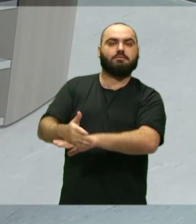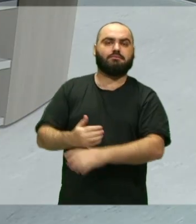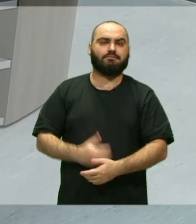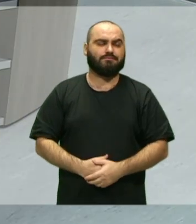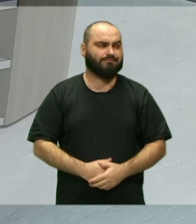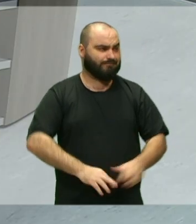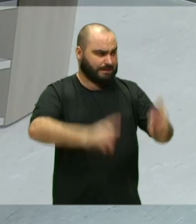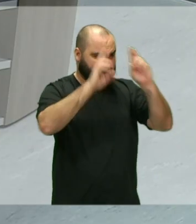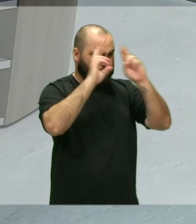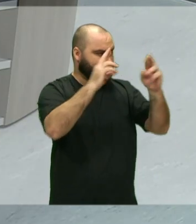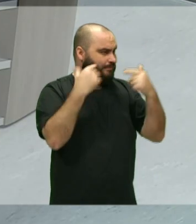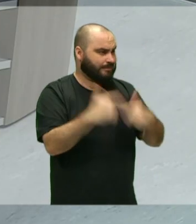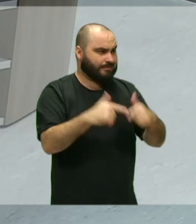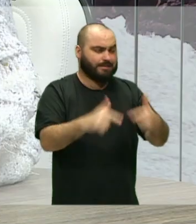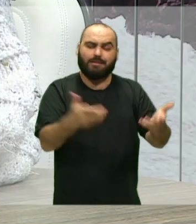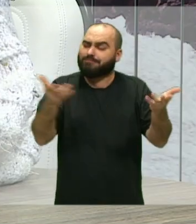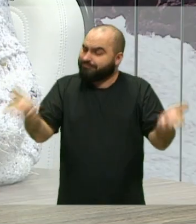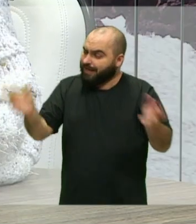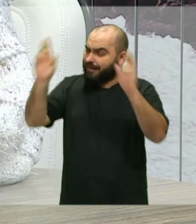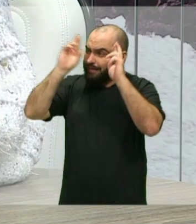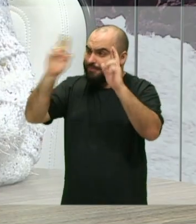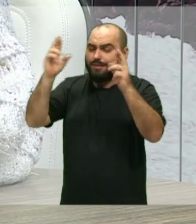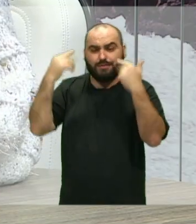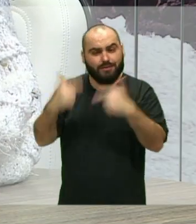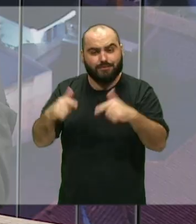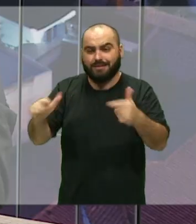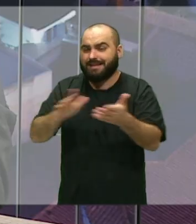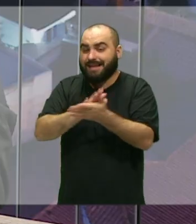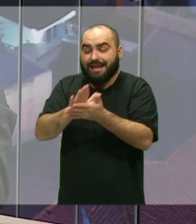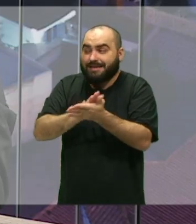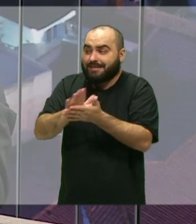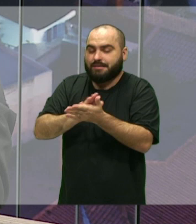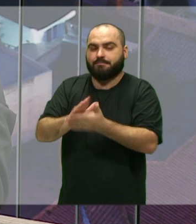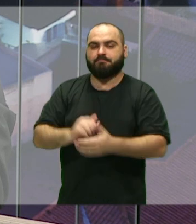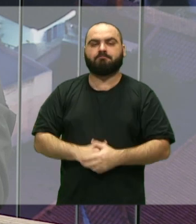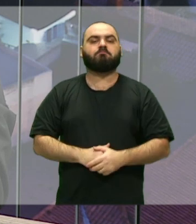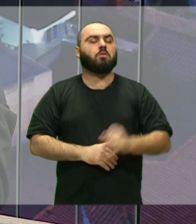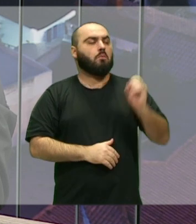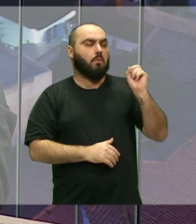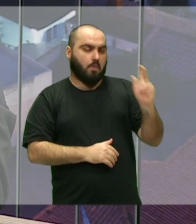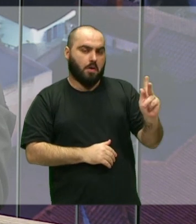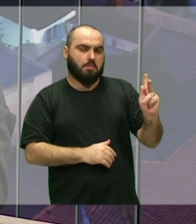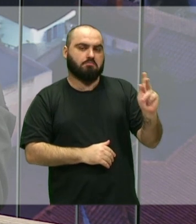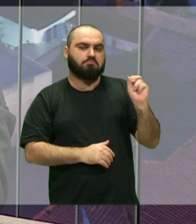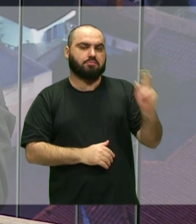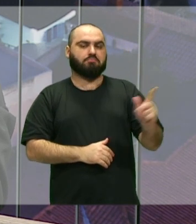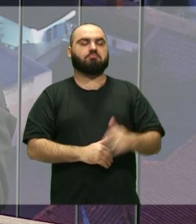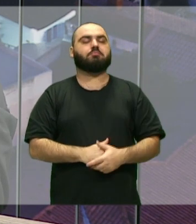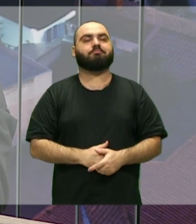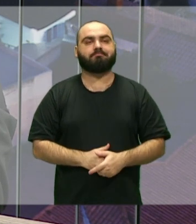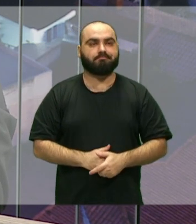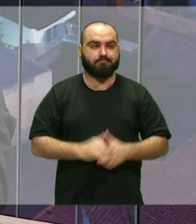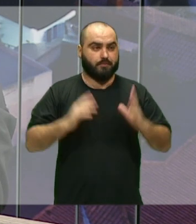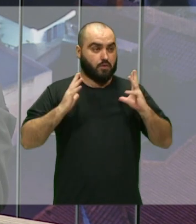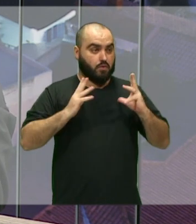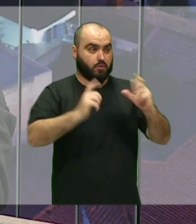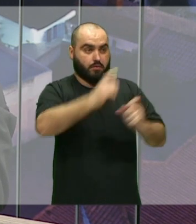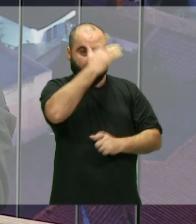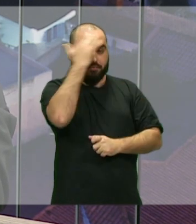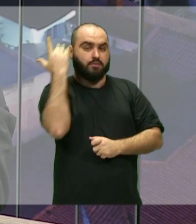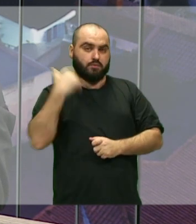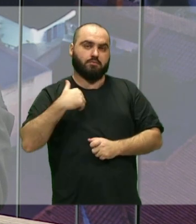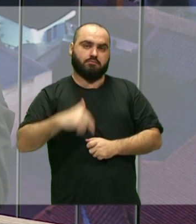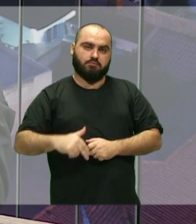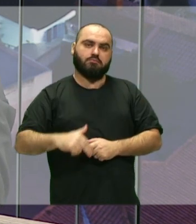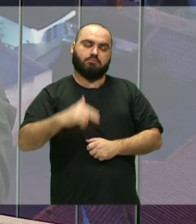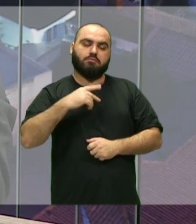desrespeito total, com as pessoas que estão ali. Aí, o que aconteceu? Aí, tudo bem. Aí, todo mundo embarcou, né? Eu dei um dentro para a